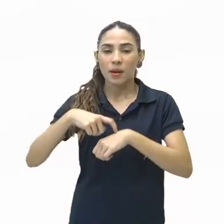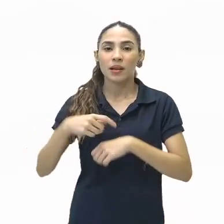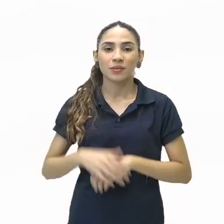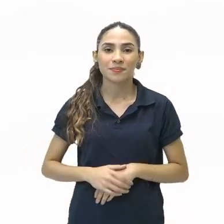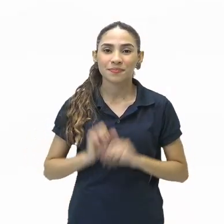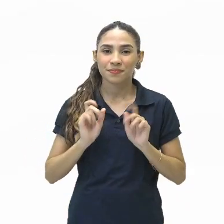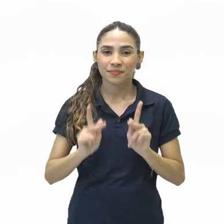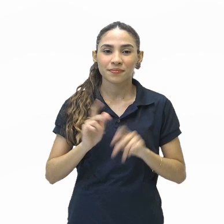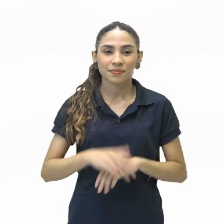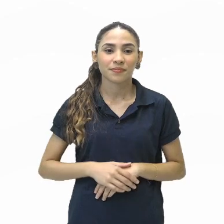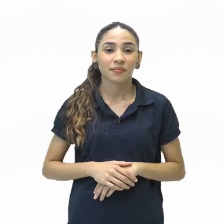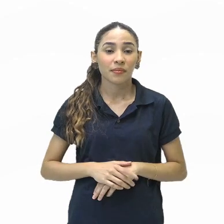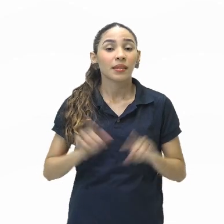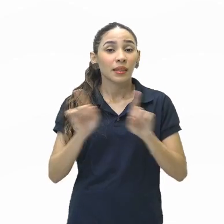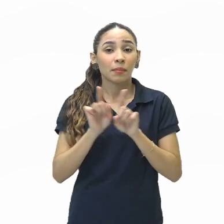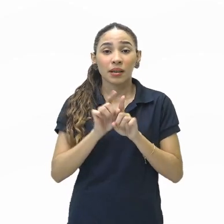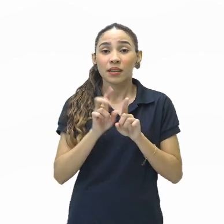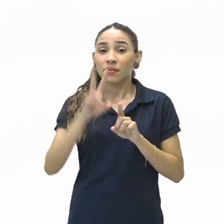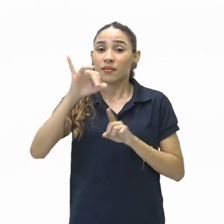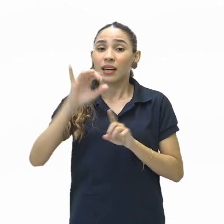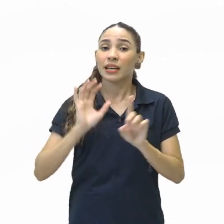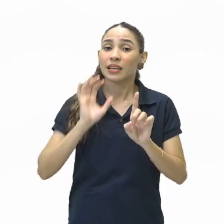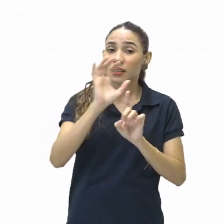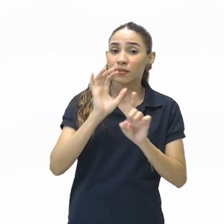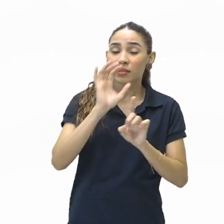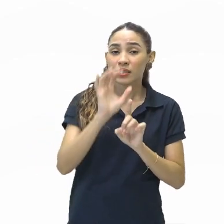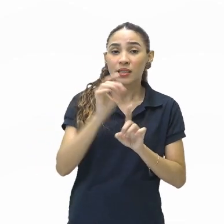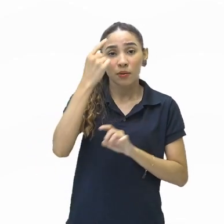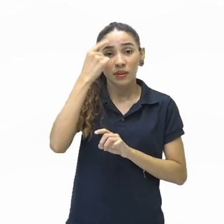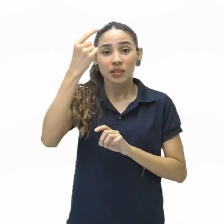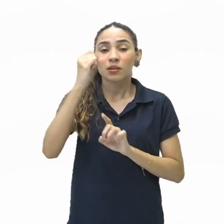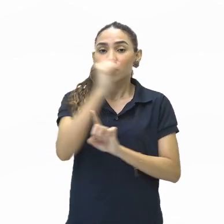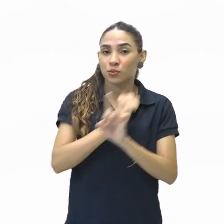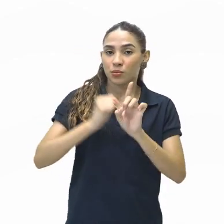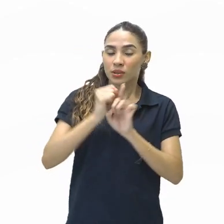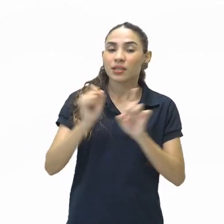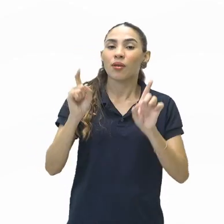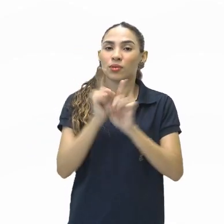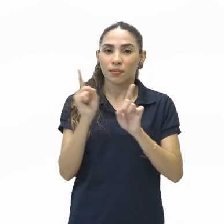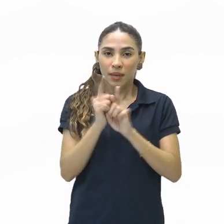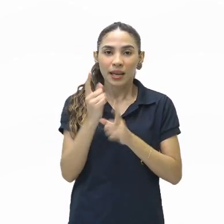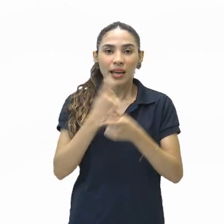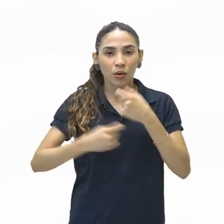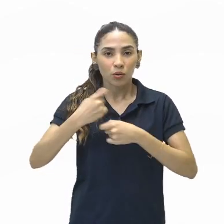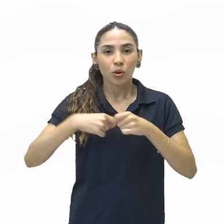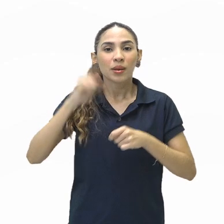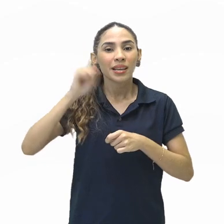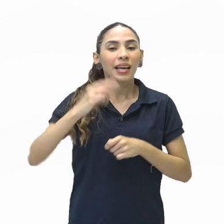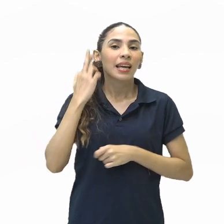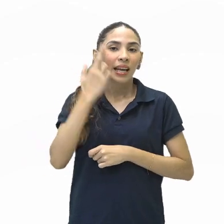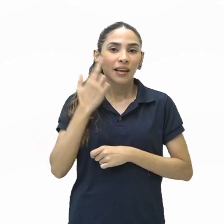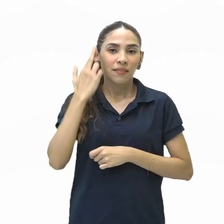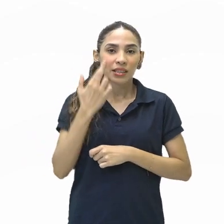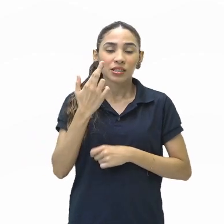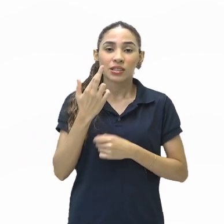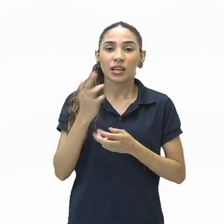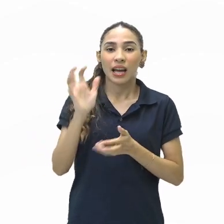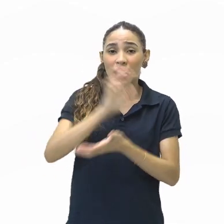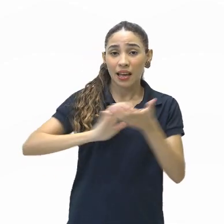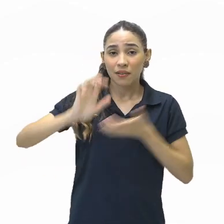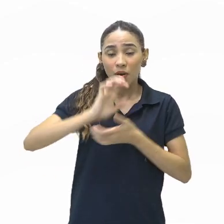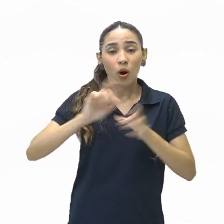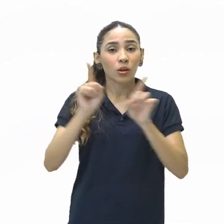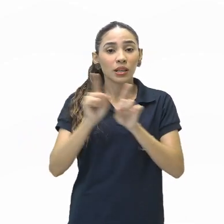certo? Isso também vai implicar em tensões sociais e econômicas que eram refletidas em revoltas